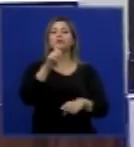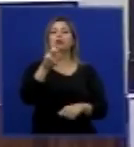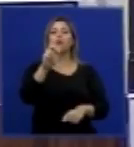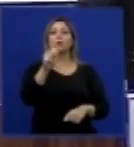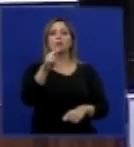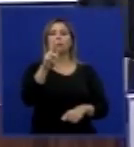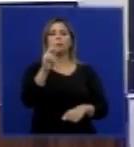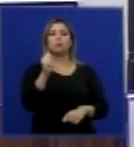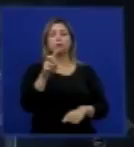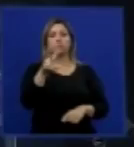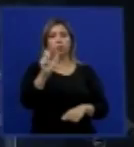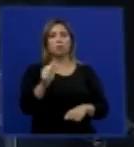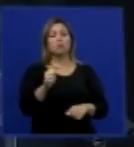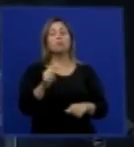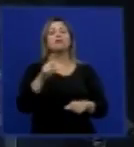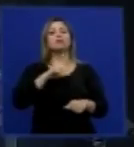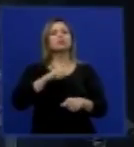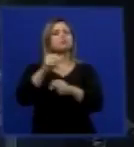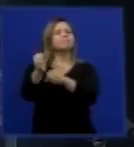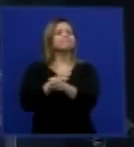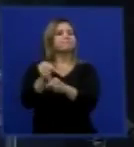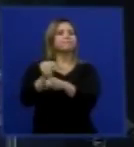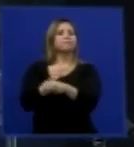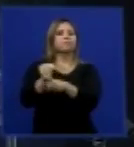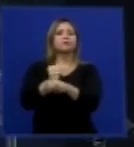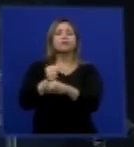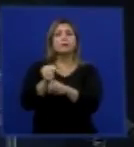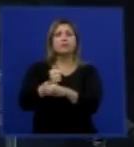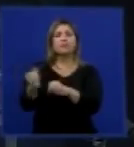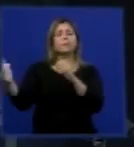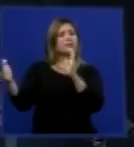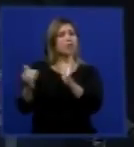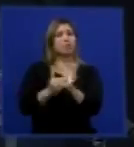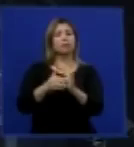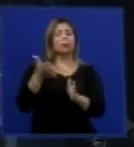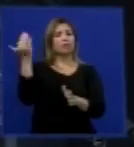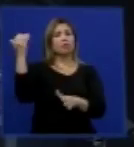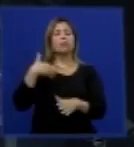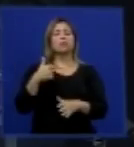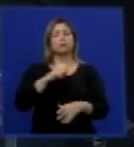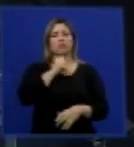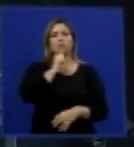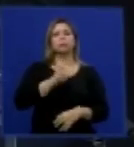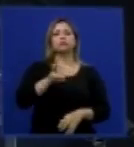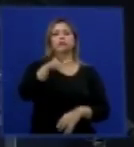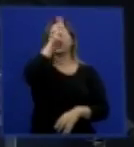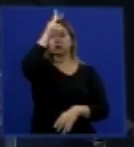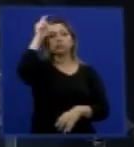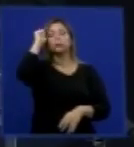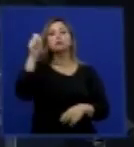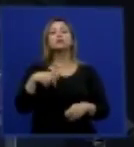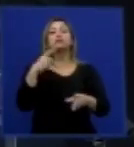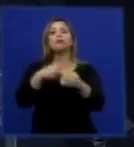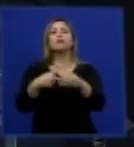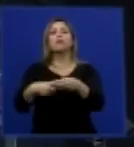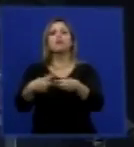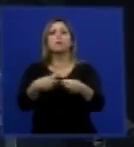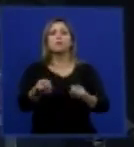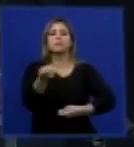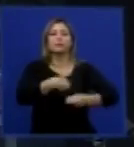foi durante vários anos ao final do nosso governo o município que mais